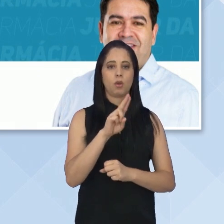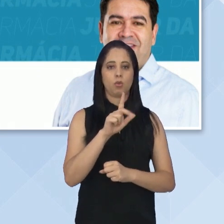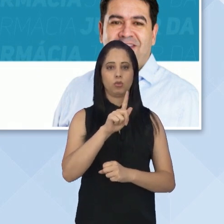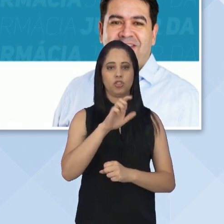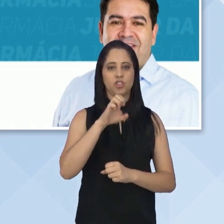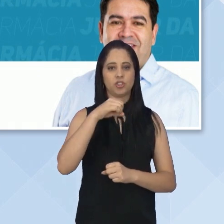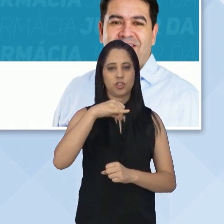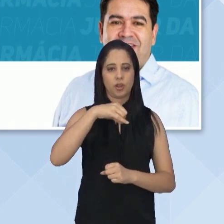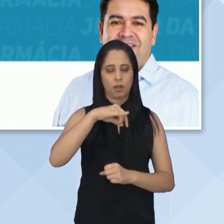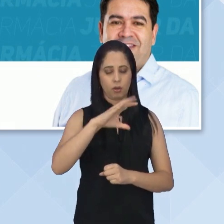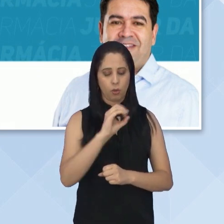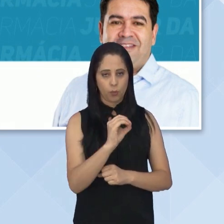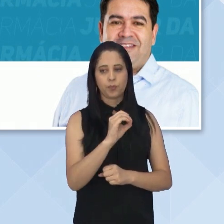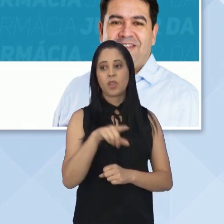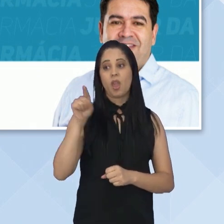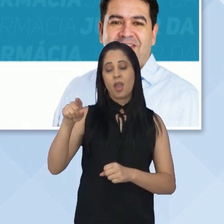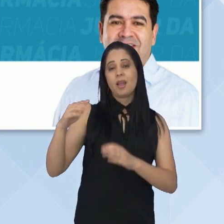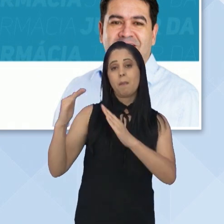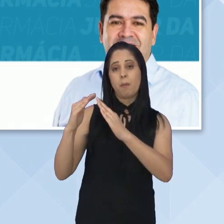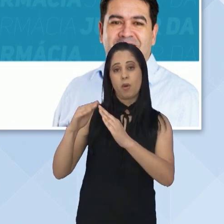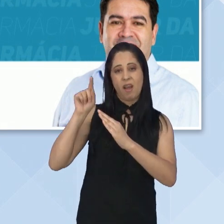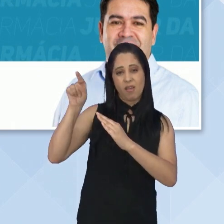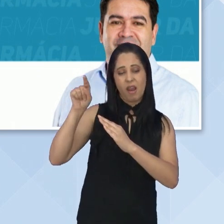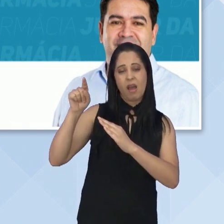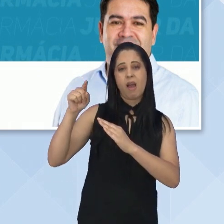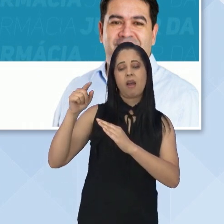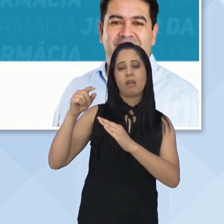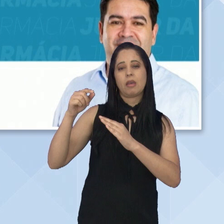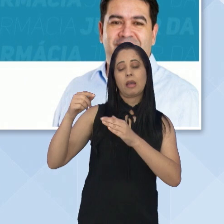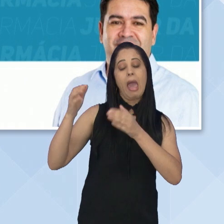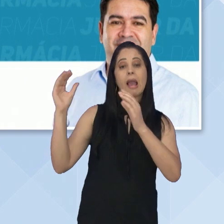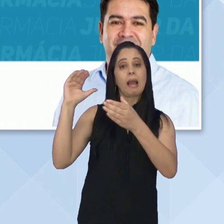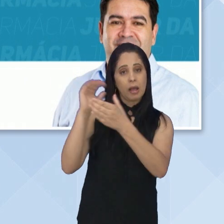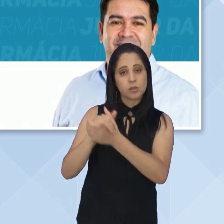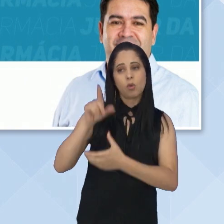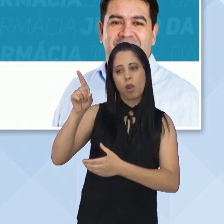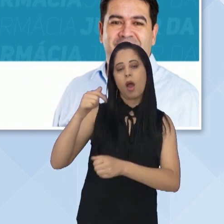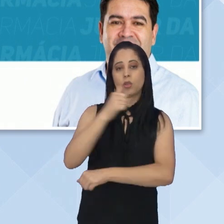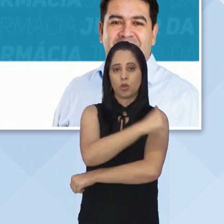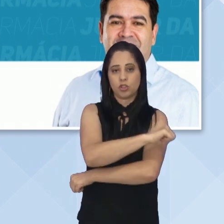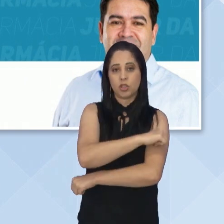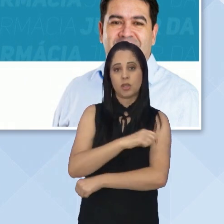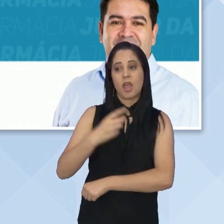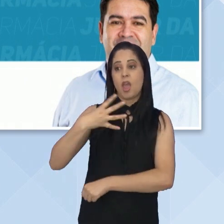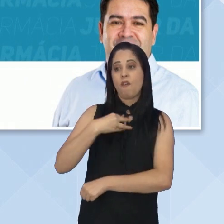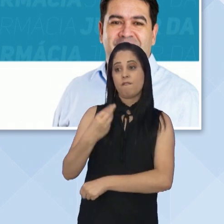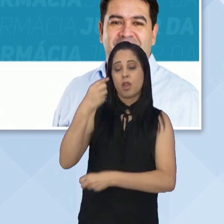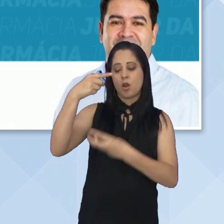Rio de Janeiro, se casou, teve 3 filhos, o Cláudio, a Flávia e a Fátima.